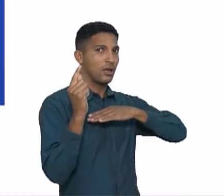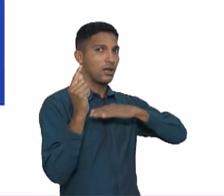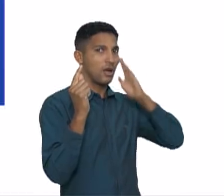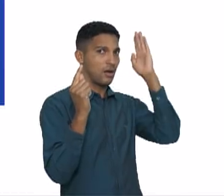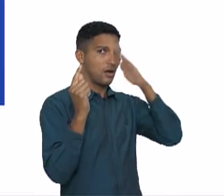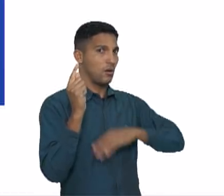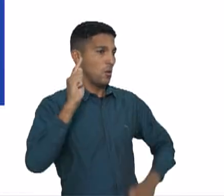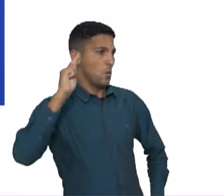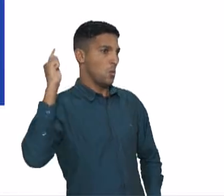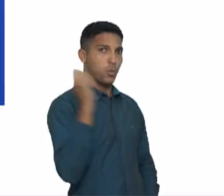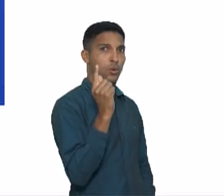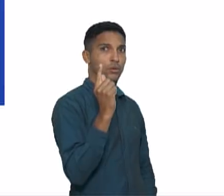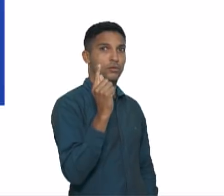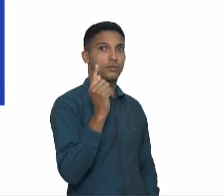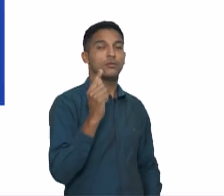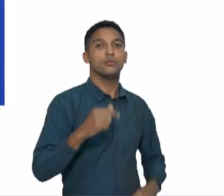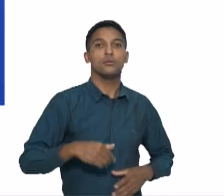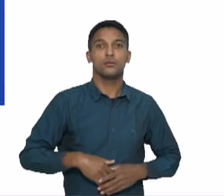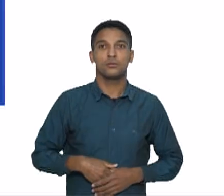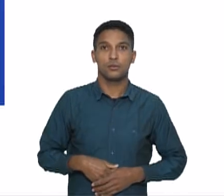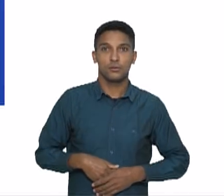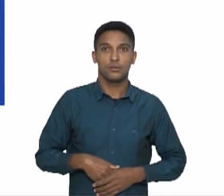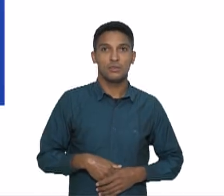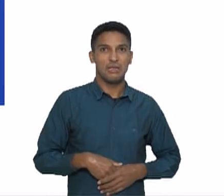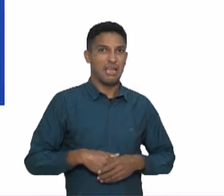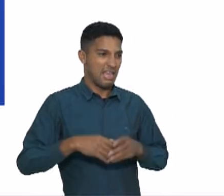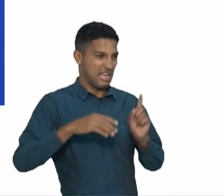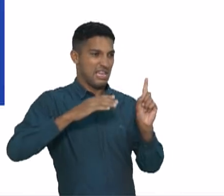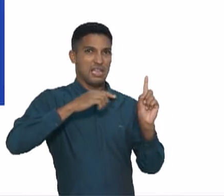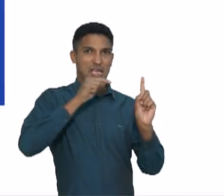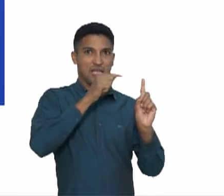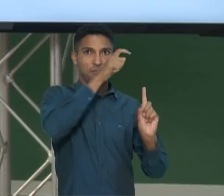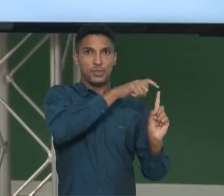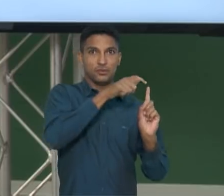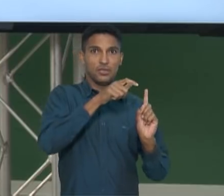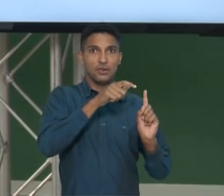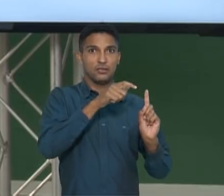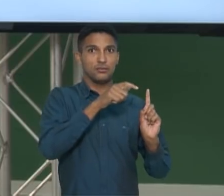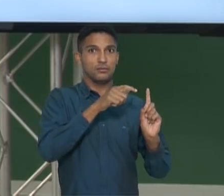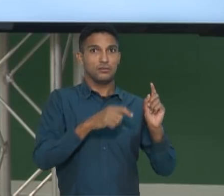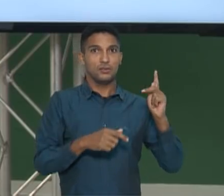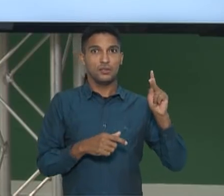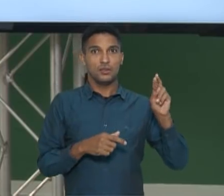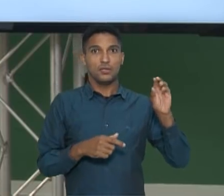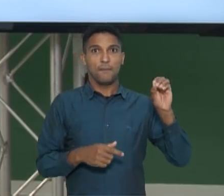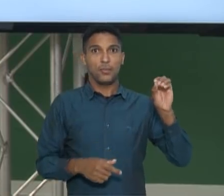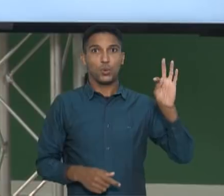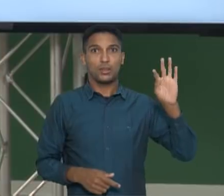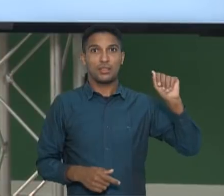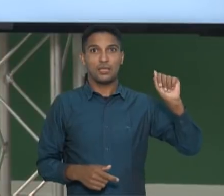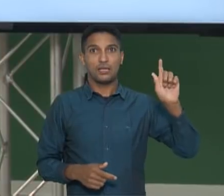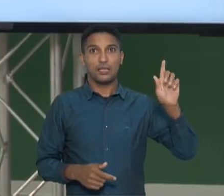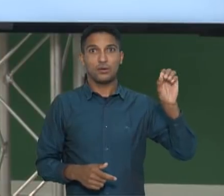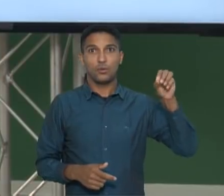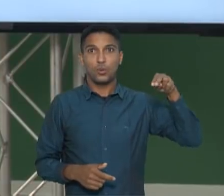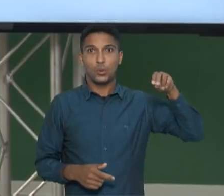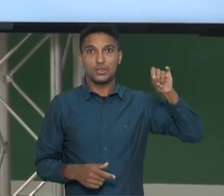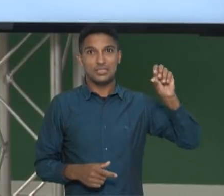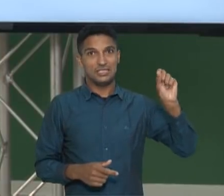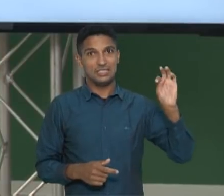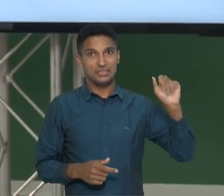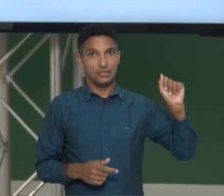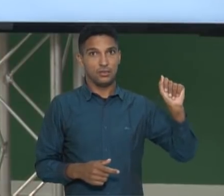impedir, dificultar, atormentar a vida das personagens que são protagonistas, né? Então, geralmente, o leitor